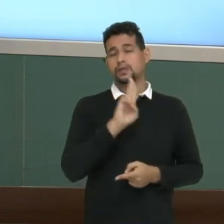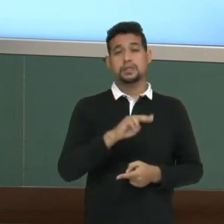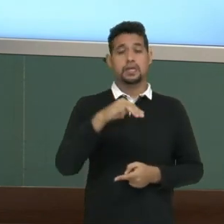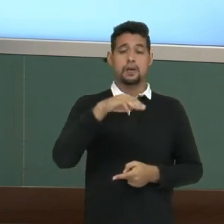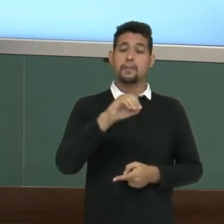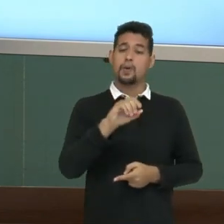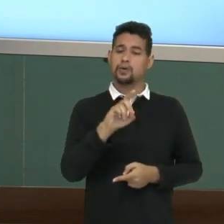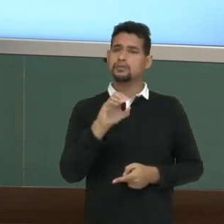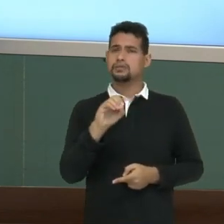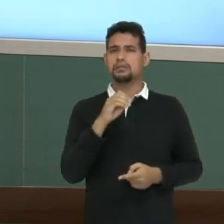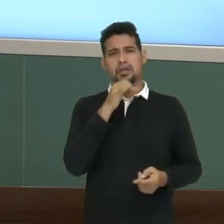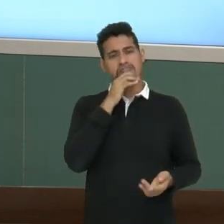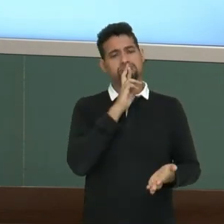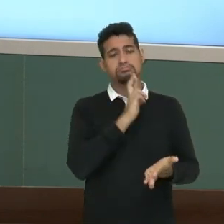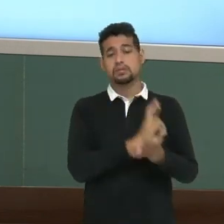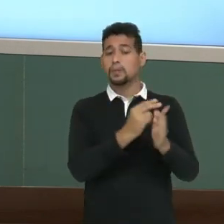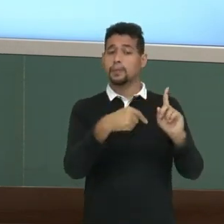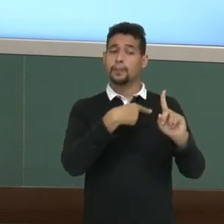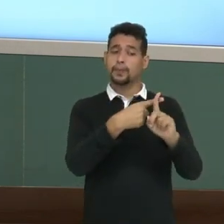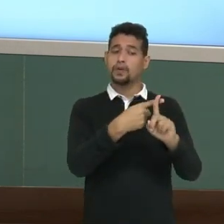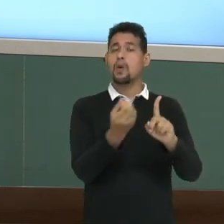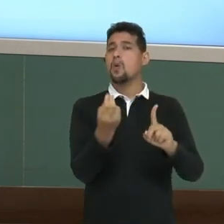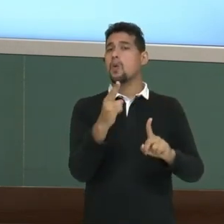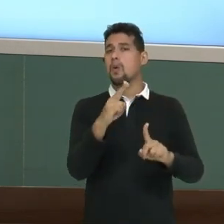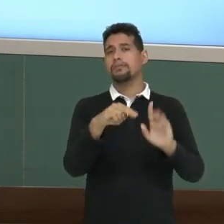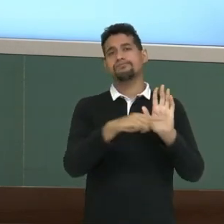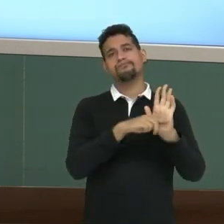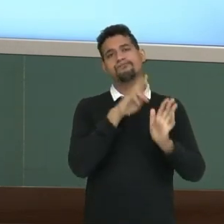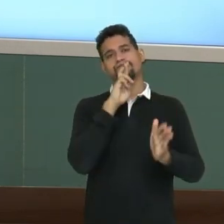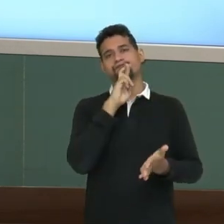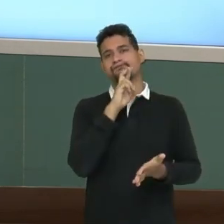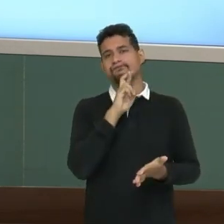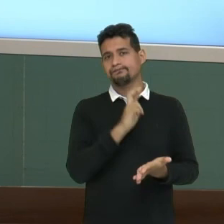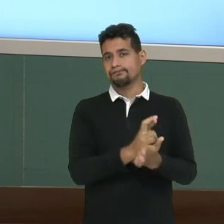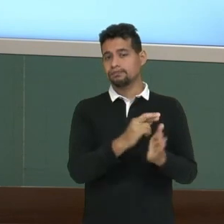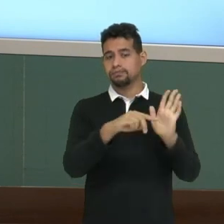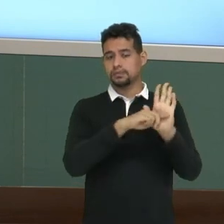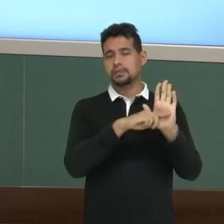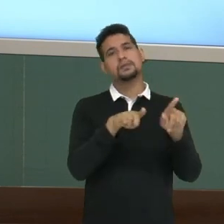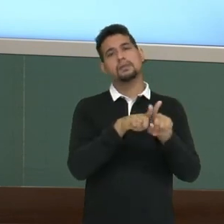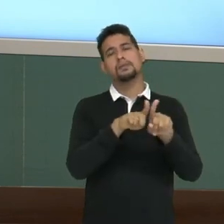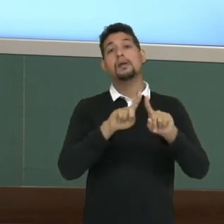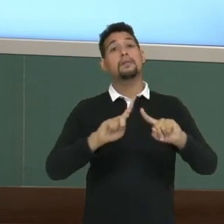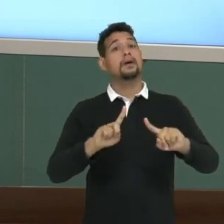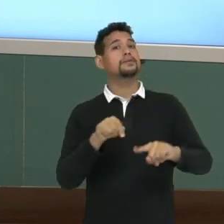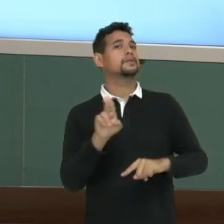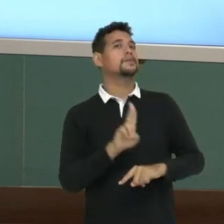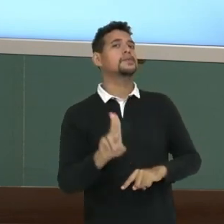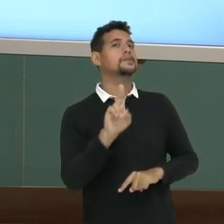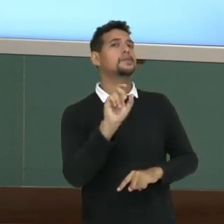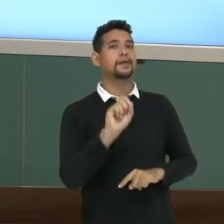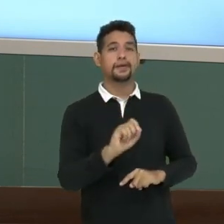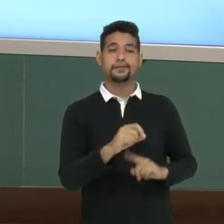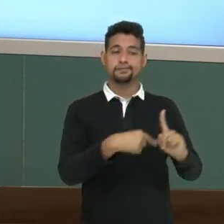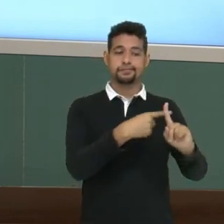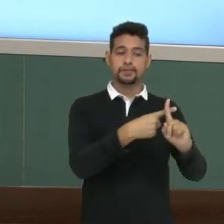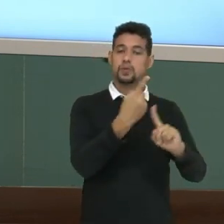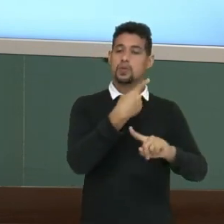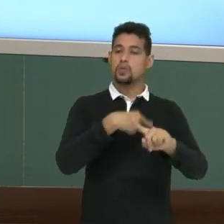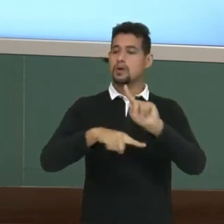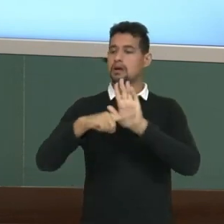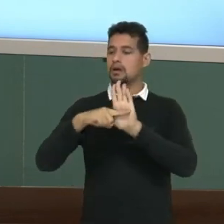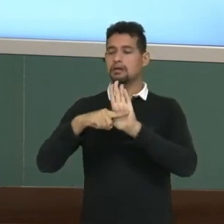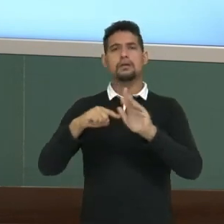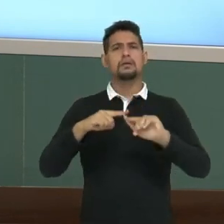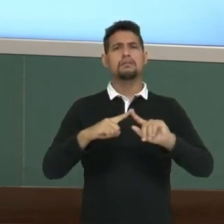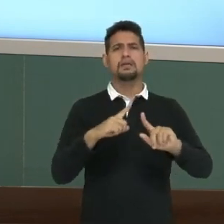então tanto o resultado pode ser positivo quanto negativo o valor de dentro. Então, a gente usa um positivo e outro negativo. Daí